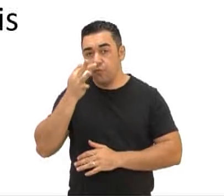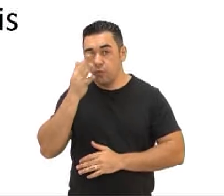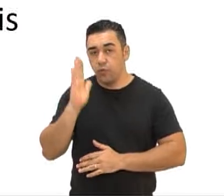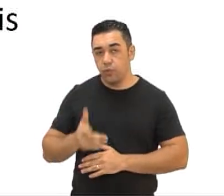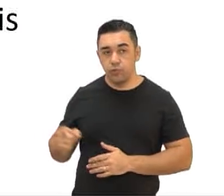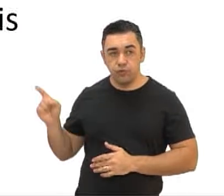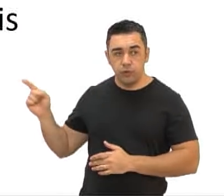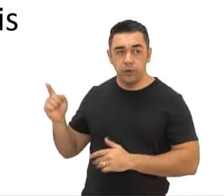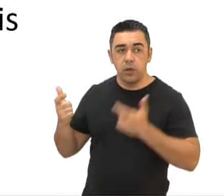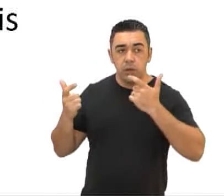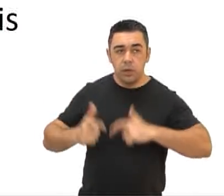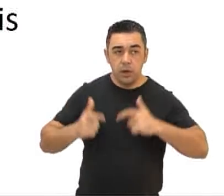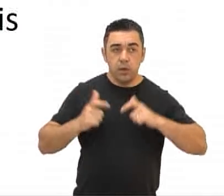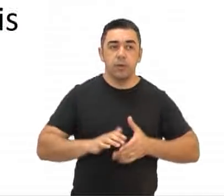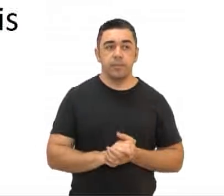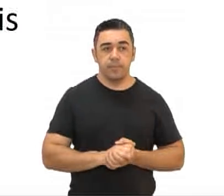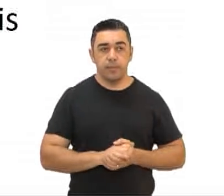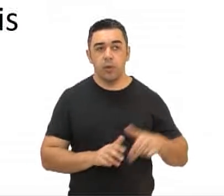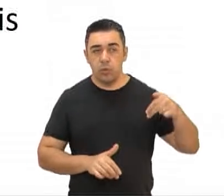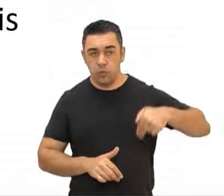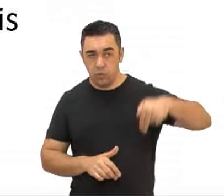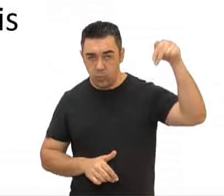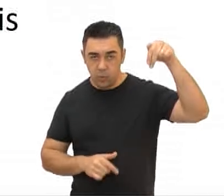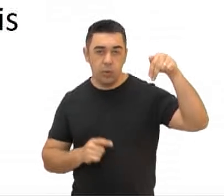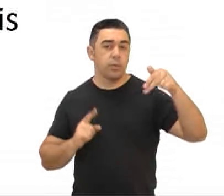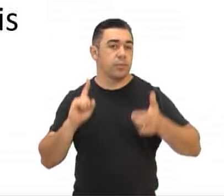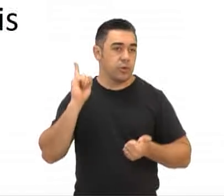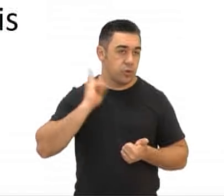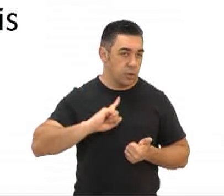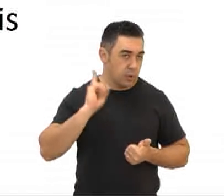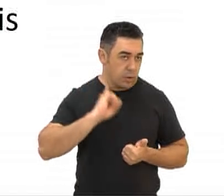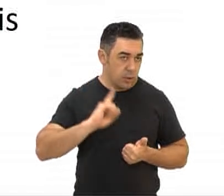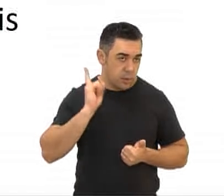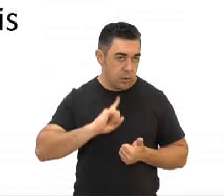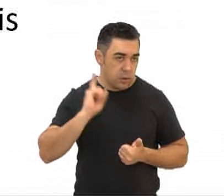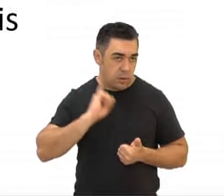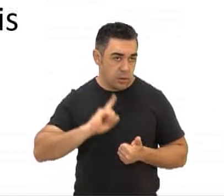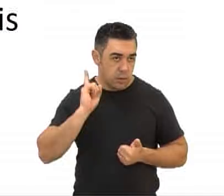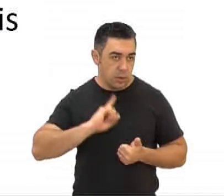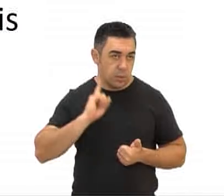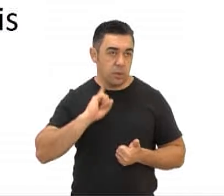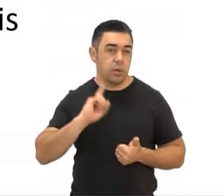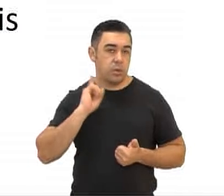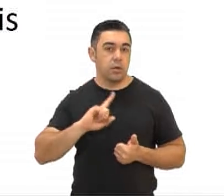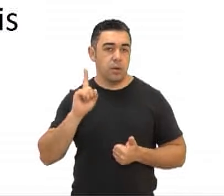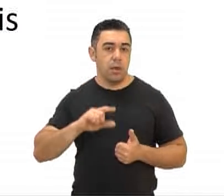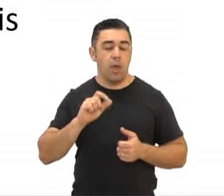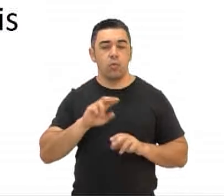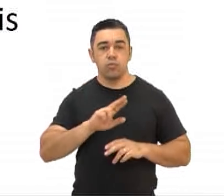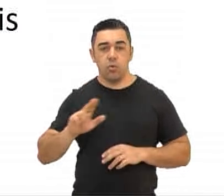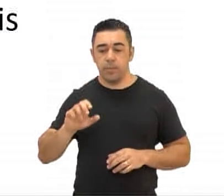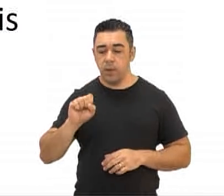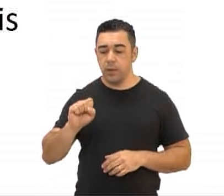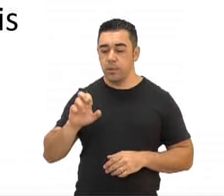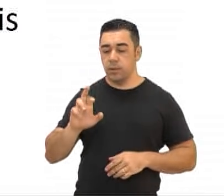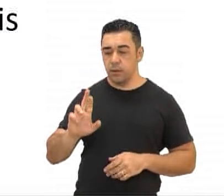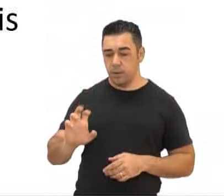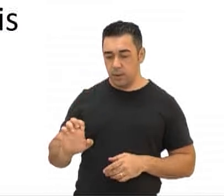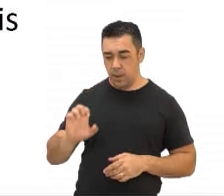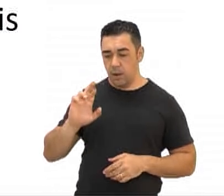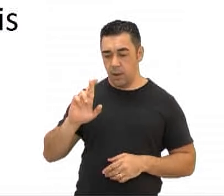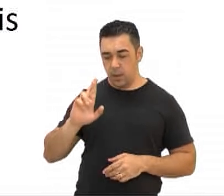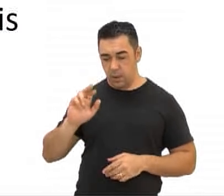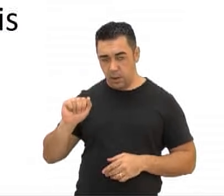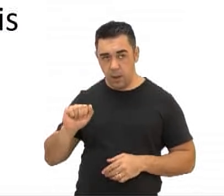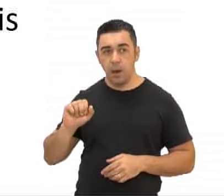nós. Onde estão essas comunidades? Vivem ali na região da Serra do Espinhaço, que é na porção norte de